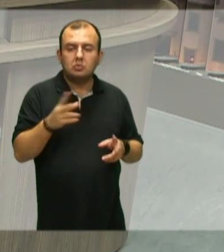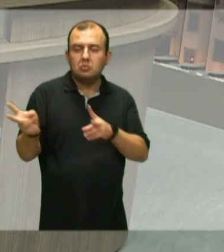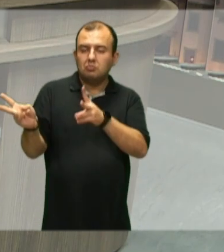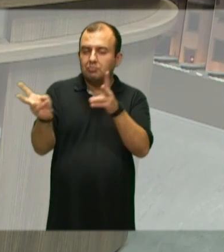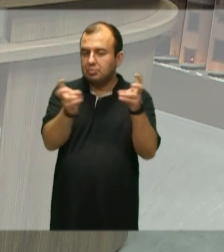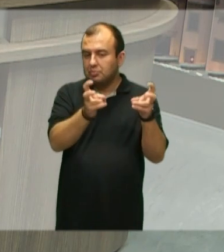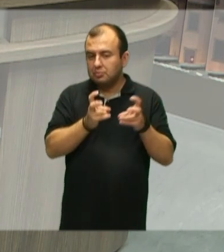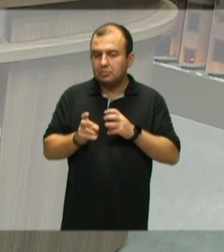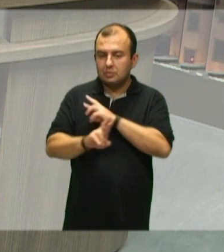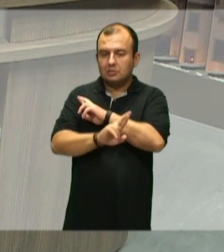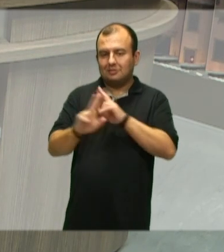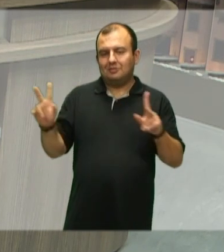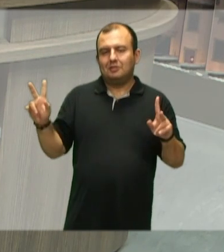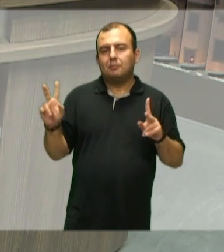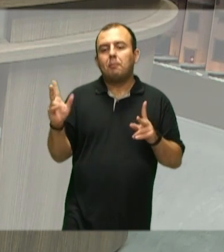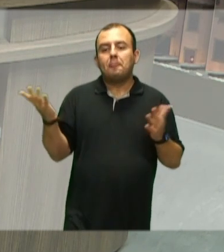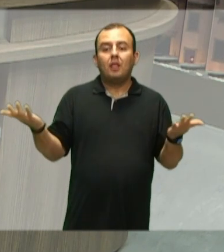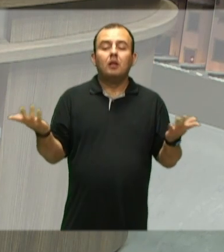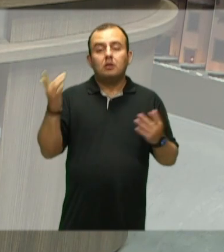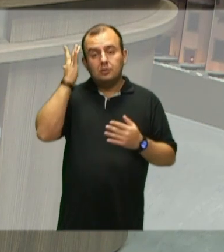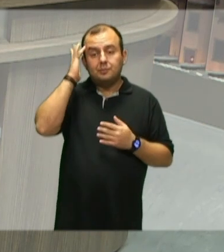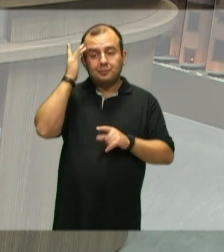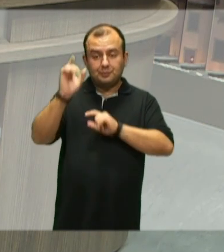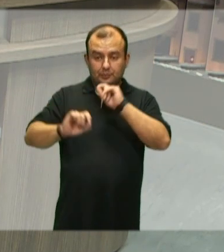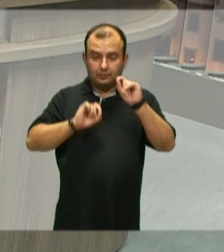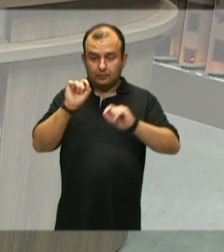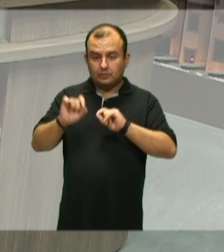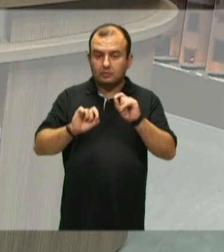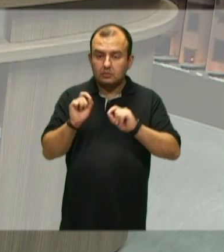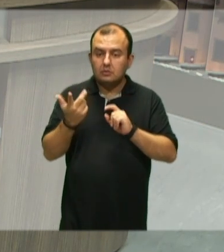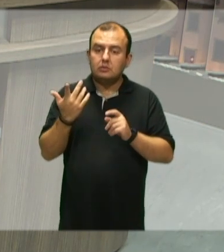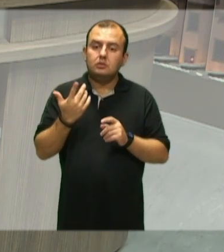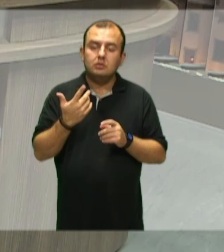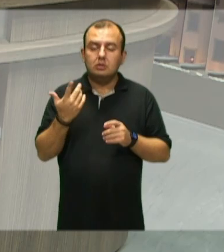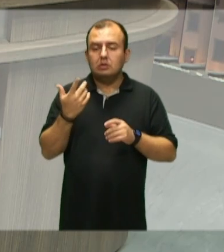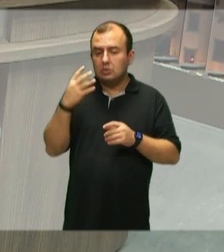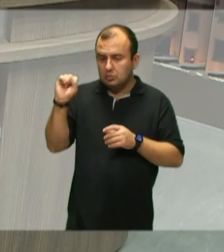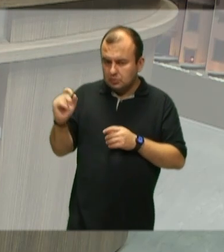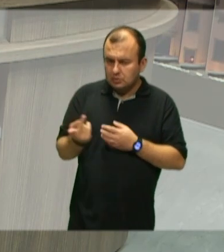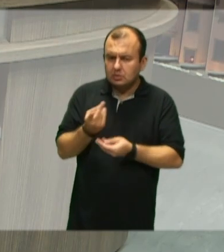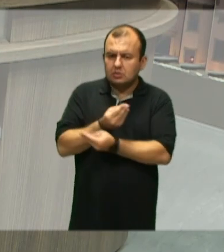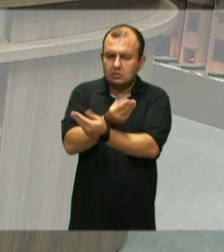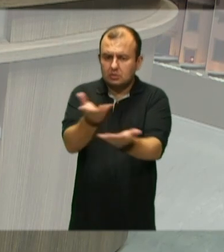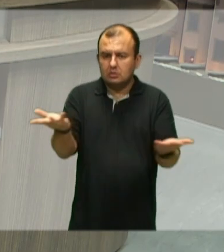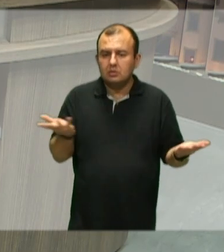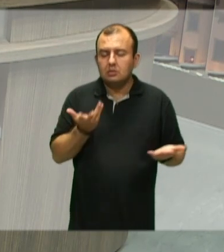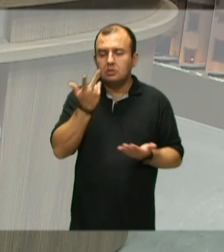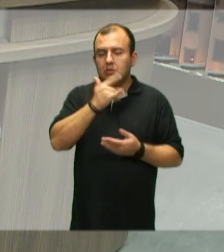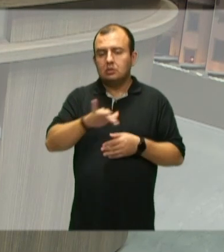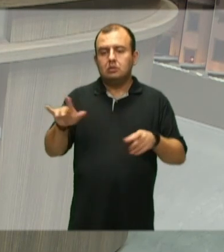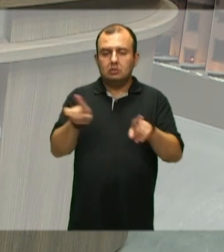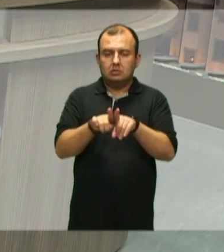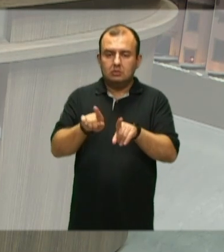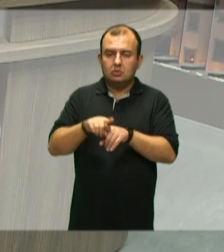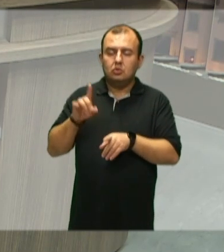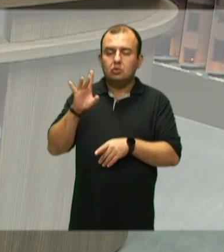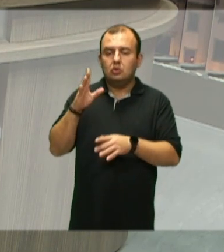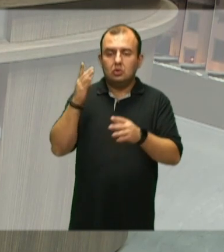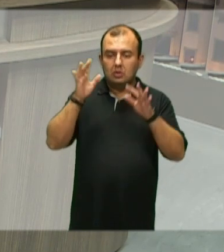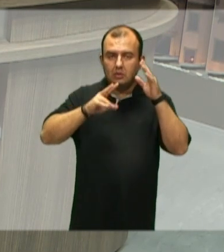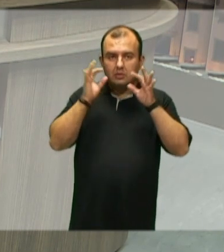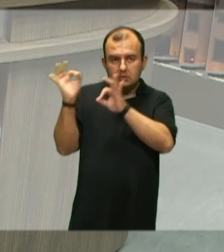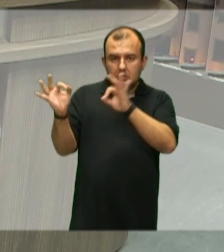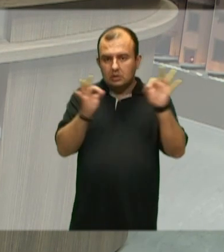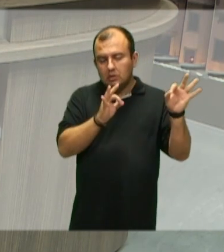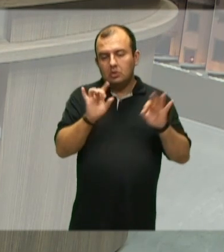percepção. Então, eu acho que poder dar essa oportunidade também vai para além de assistir uma peça teatral,